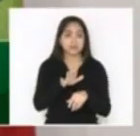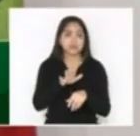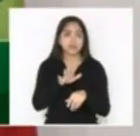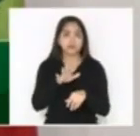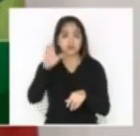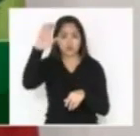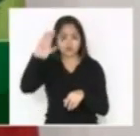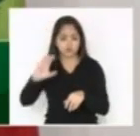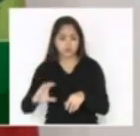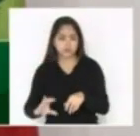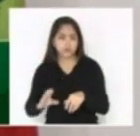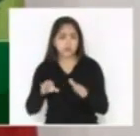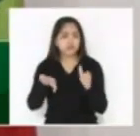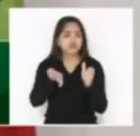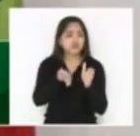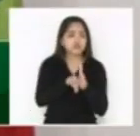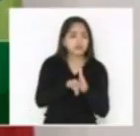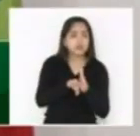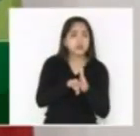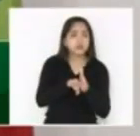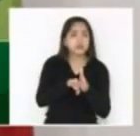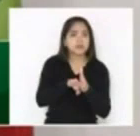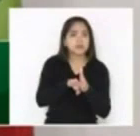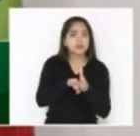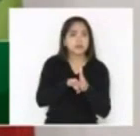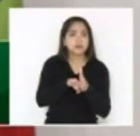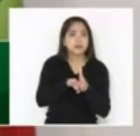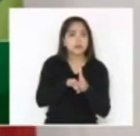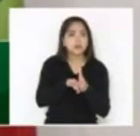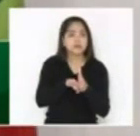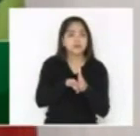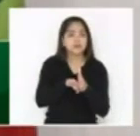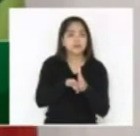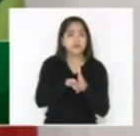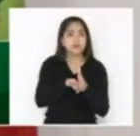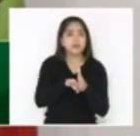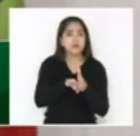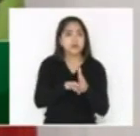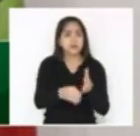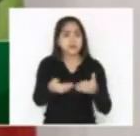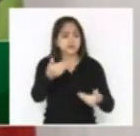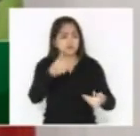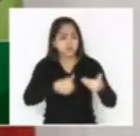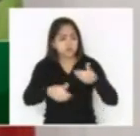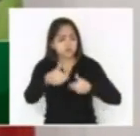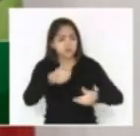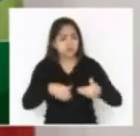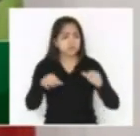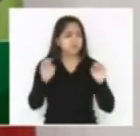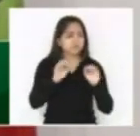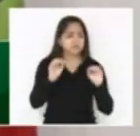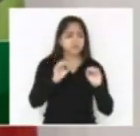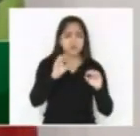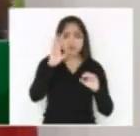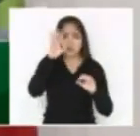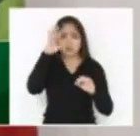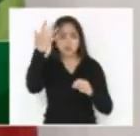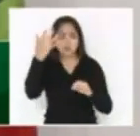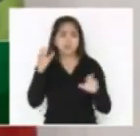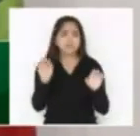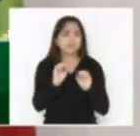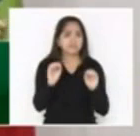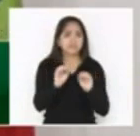cidadão chega no balcão e não recebe, e não resolve, isso